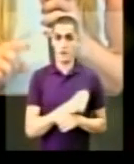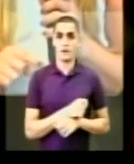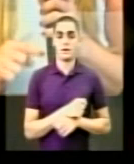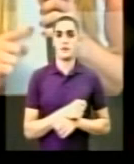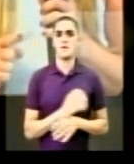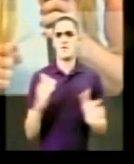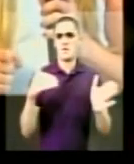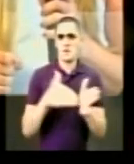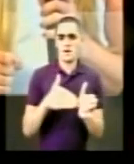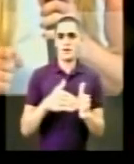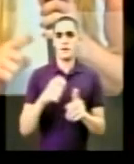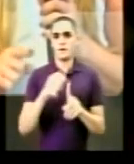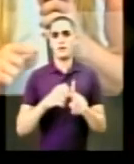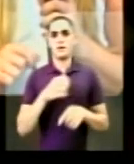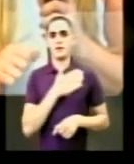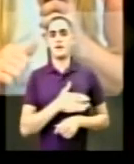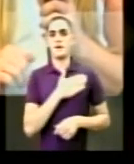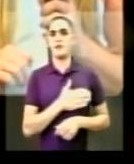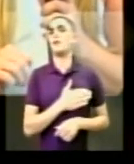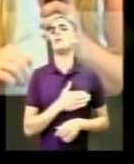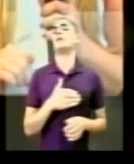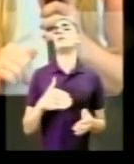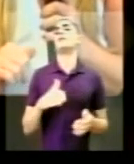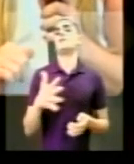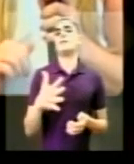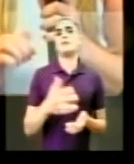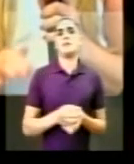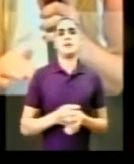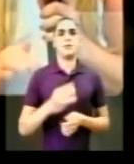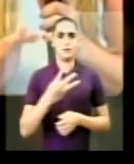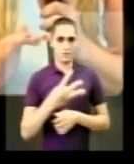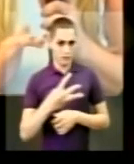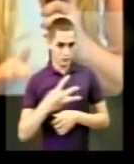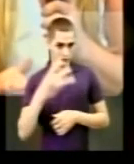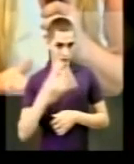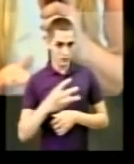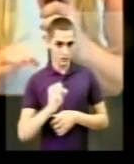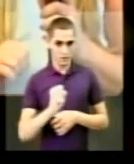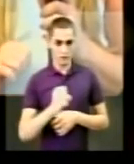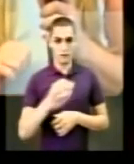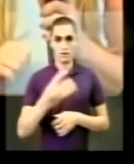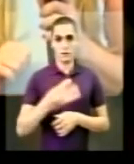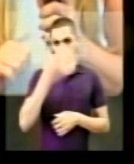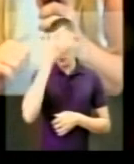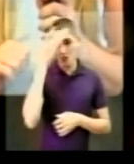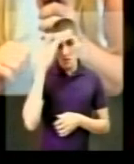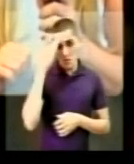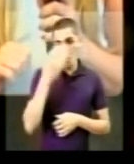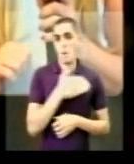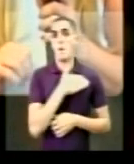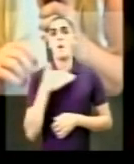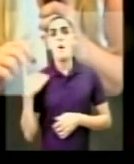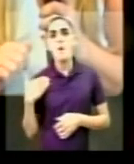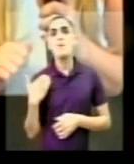nós tínhamos um excesso de óbito, até aquele momento, 383 óbitos em excesso,